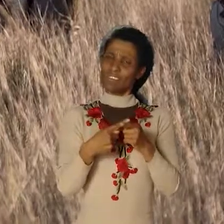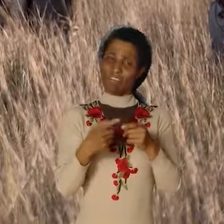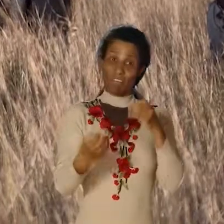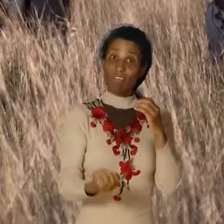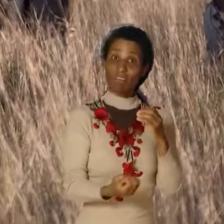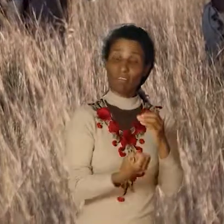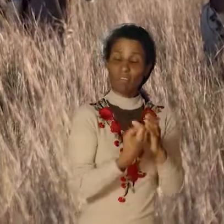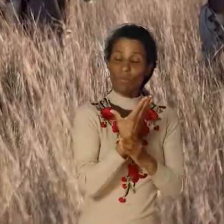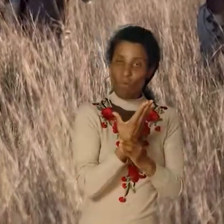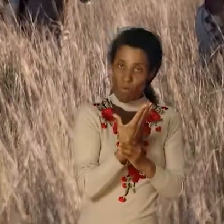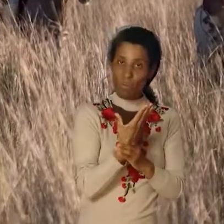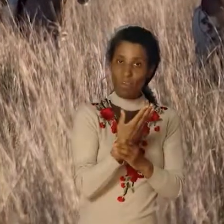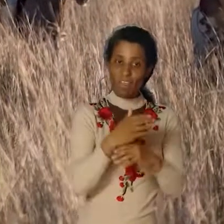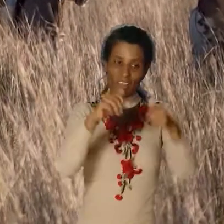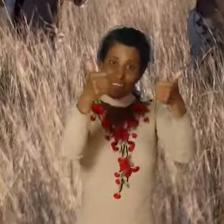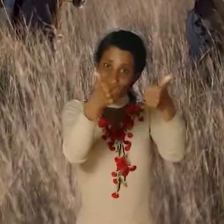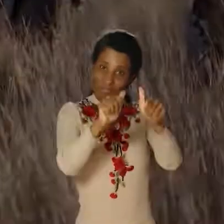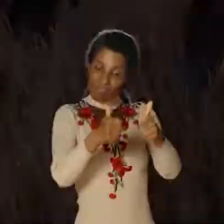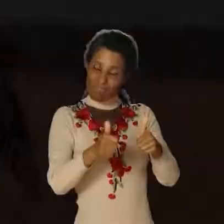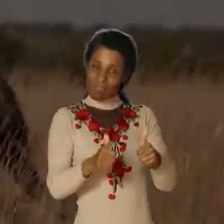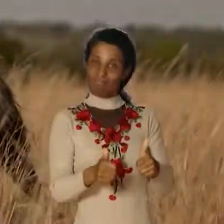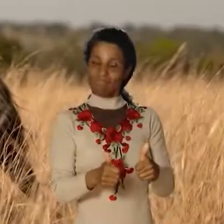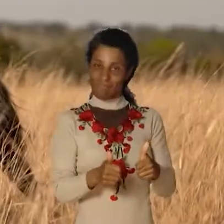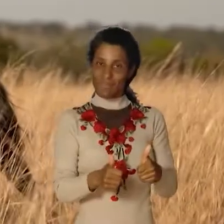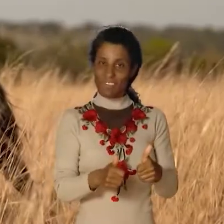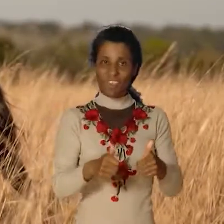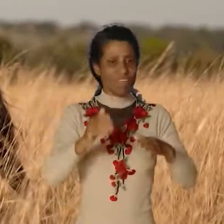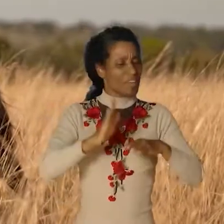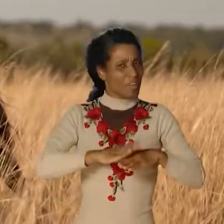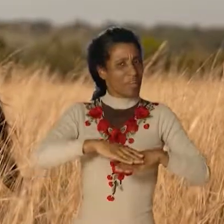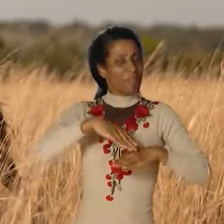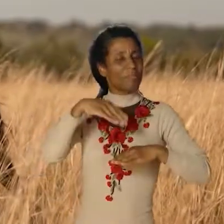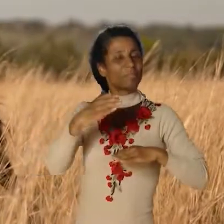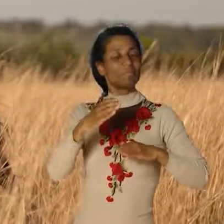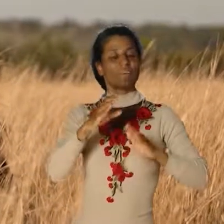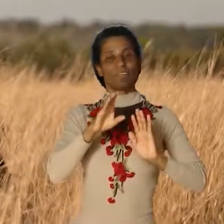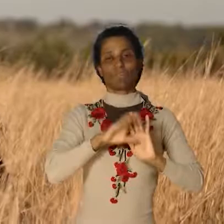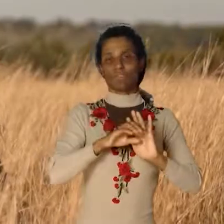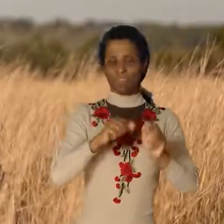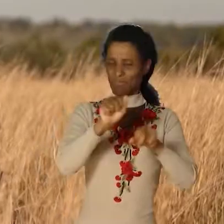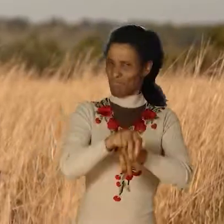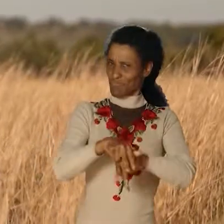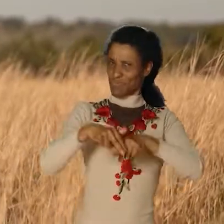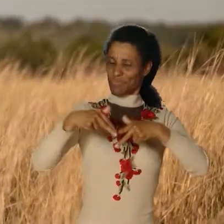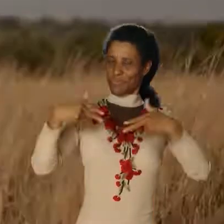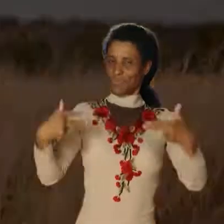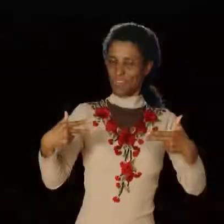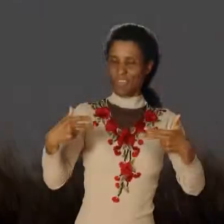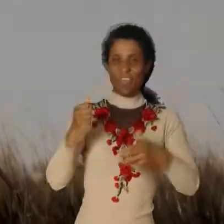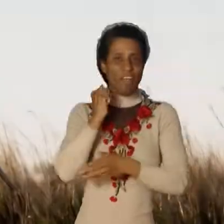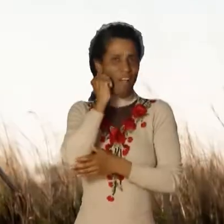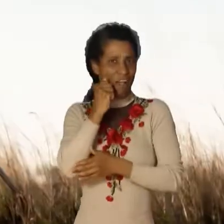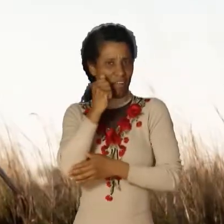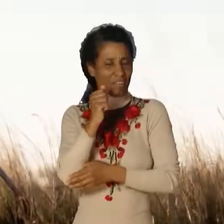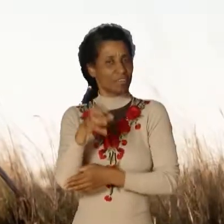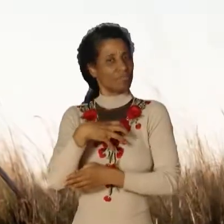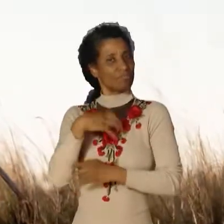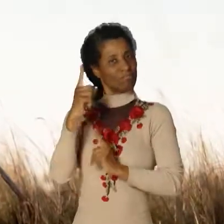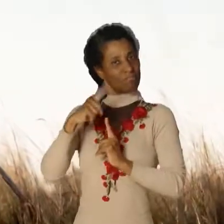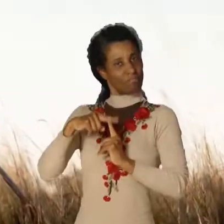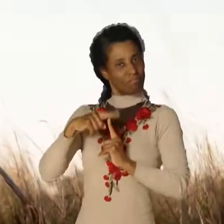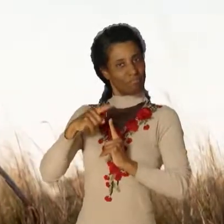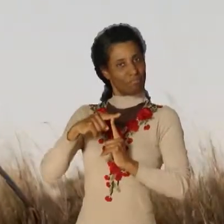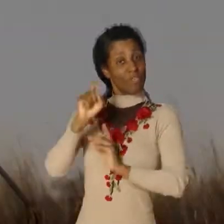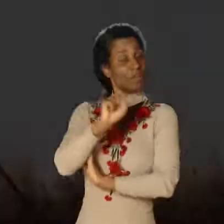se formando e se construindo esta figura que vai além das classificações por etnia, raça e